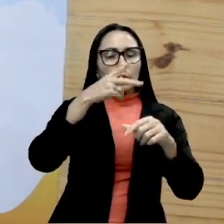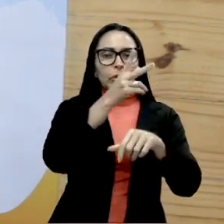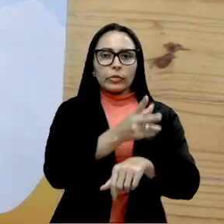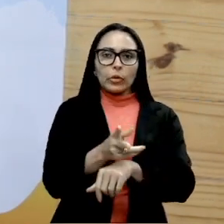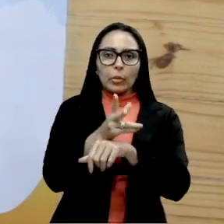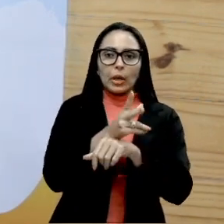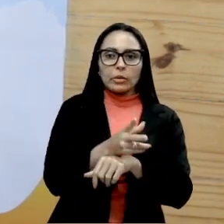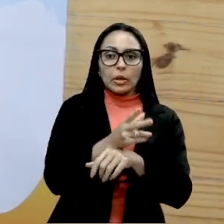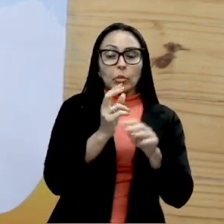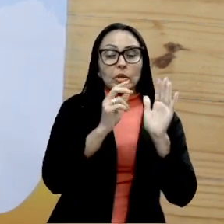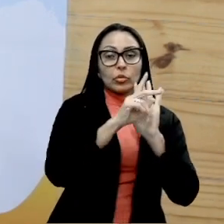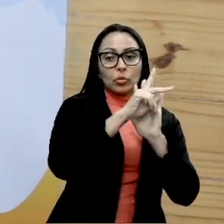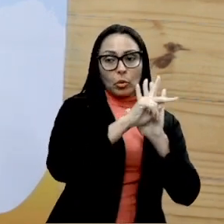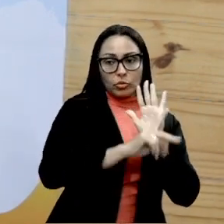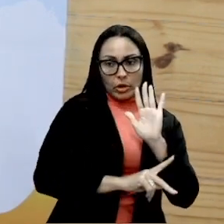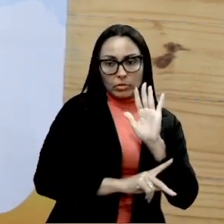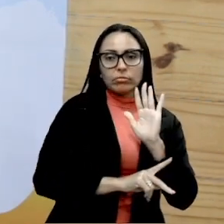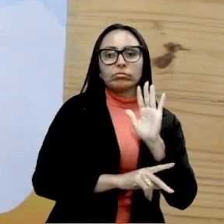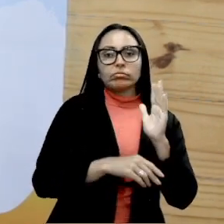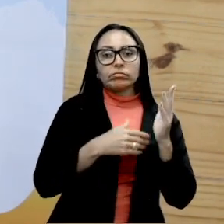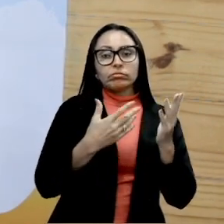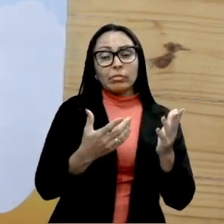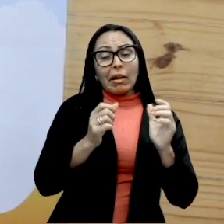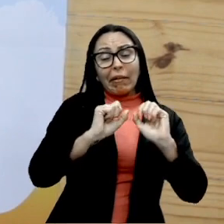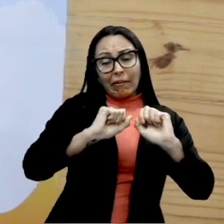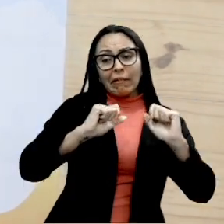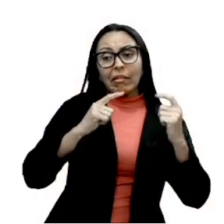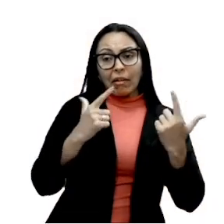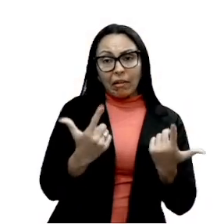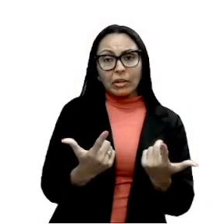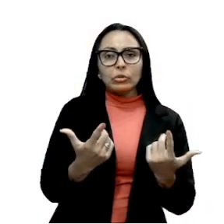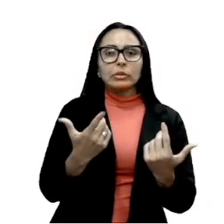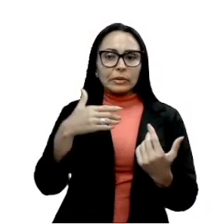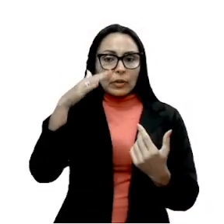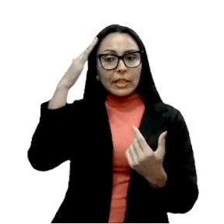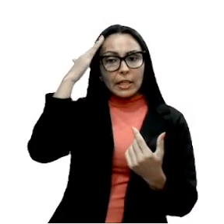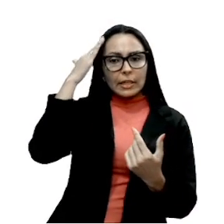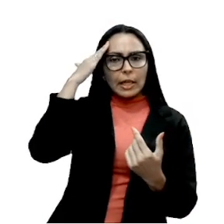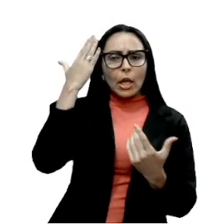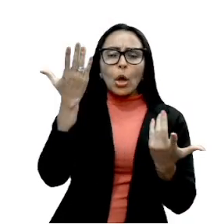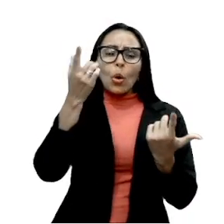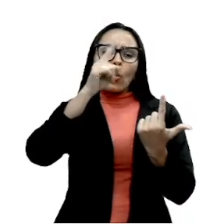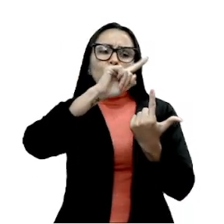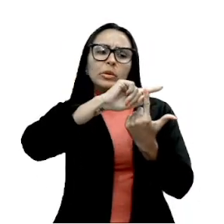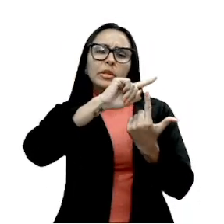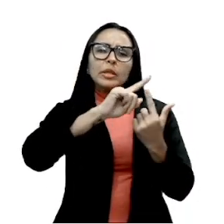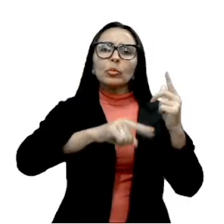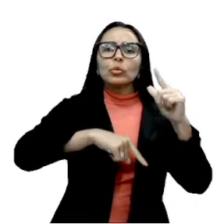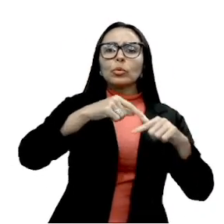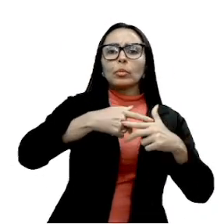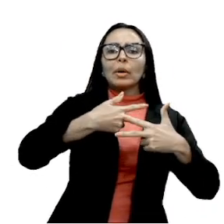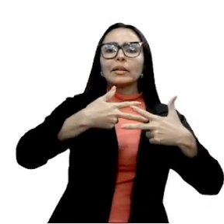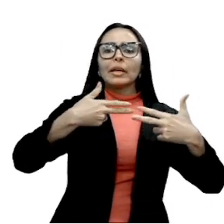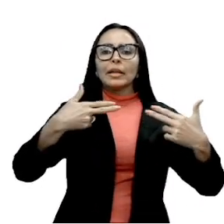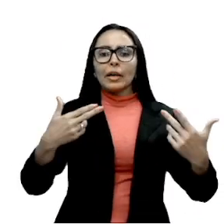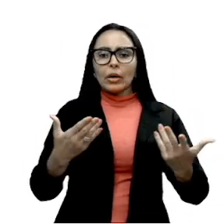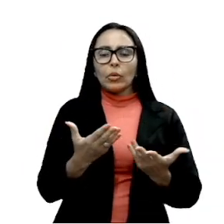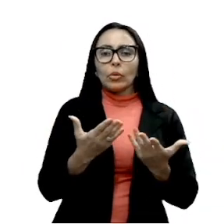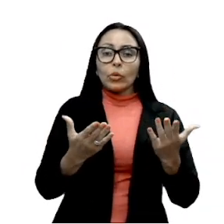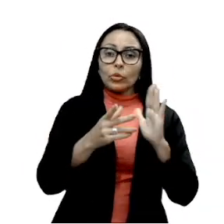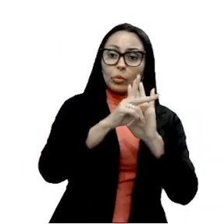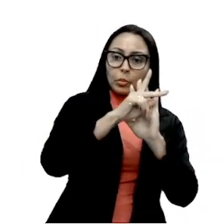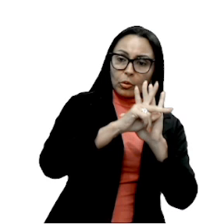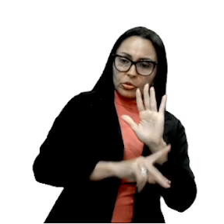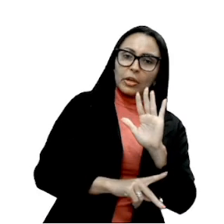projeto, está dentro dos custos. Claro, vai depender do tipo do material que vai ser produzido, do projeto que vai